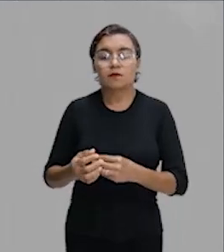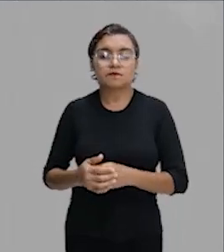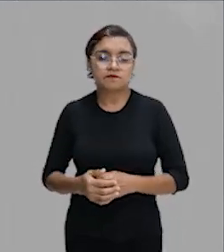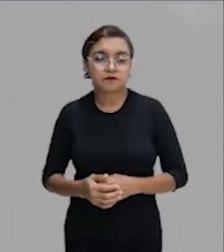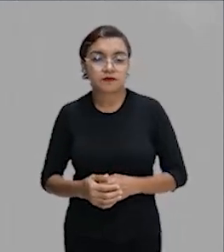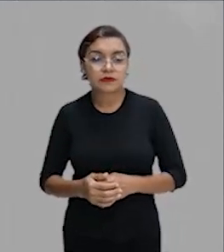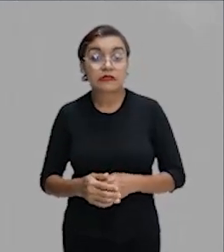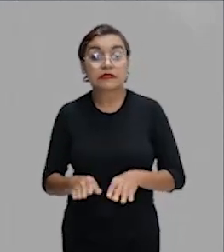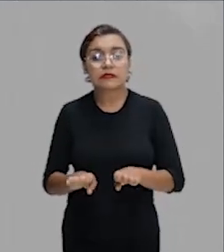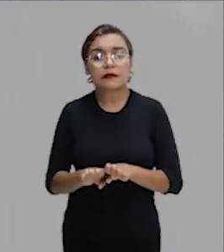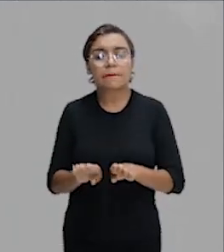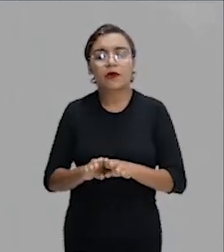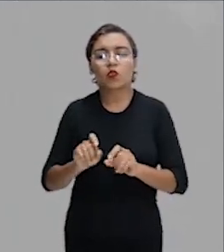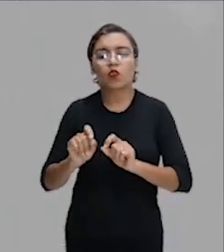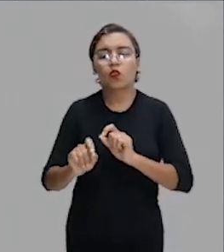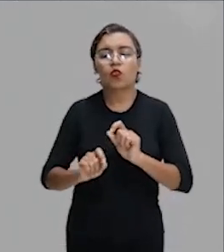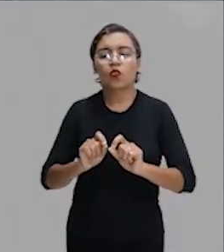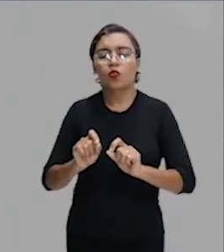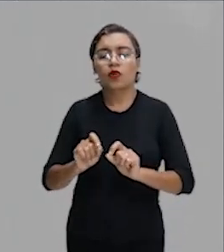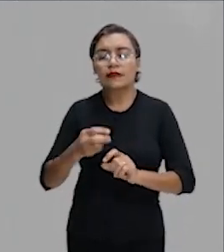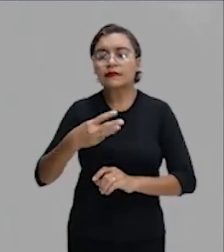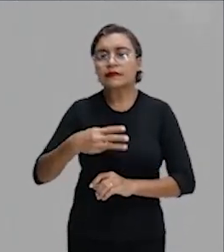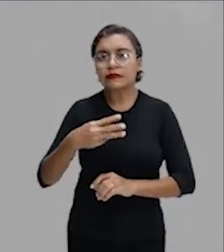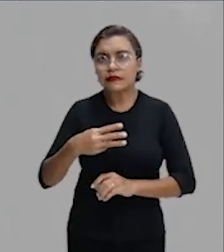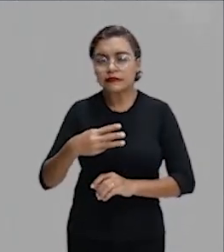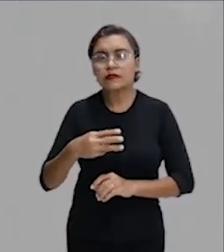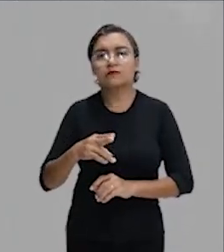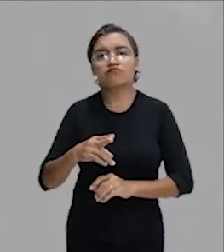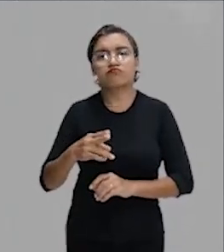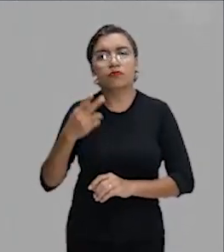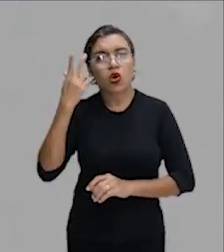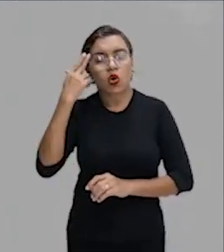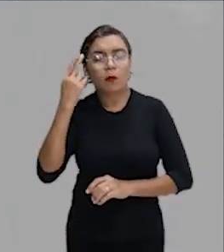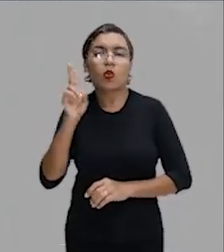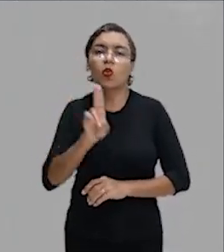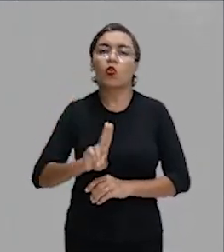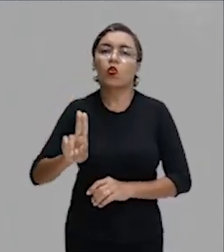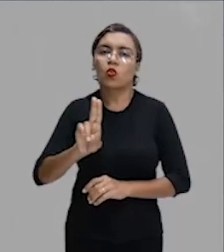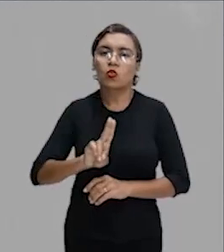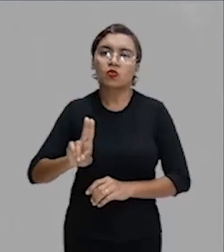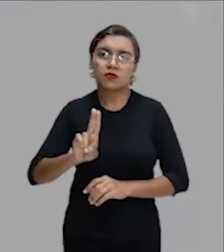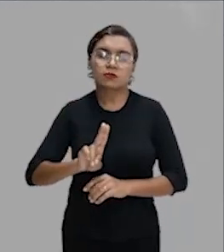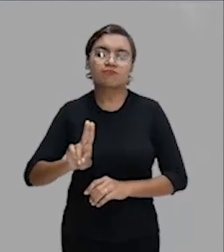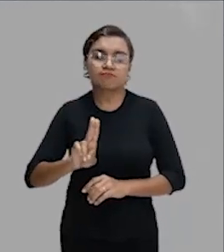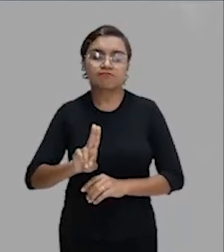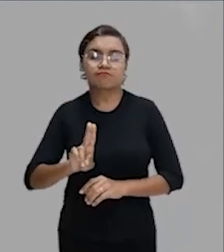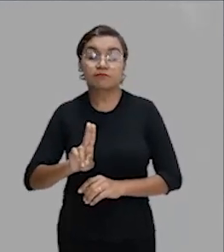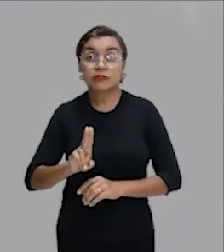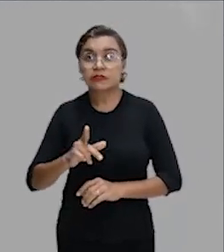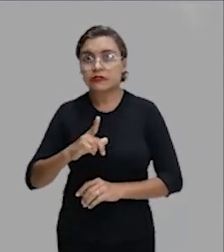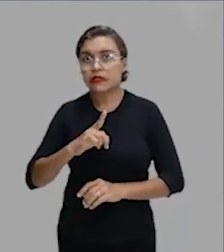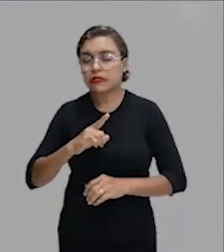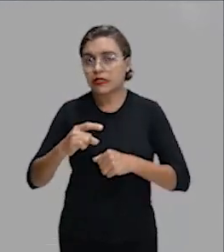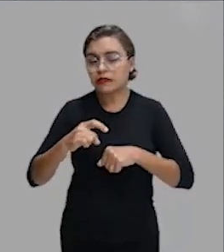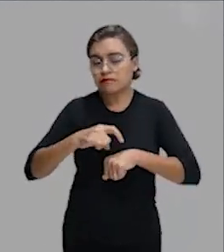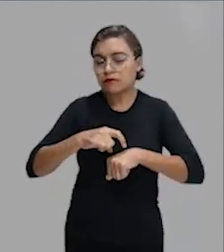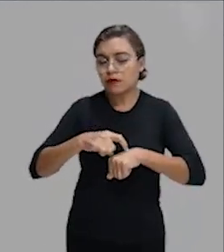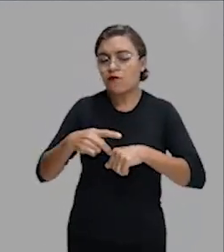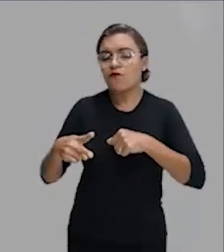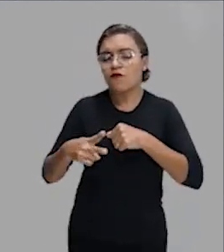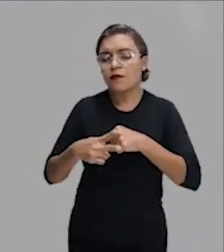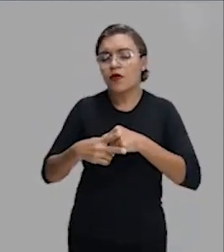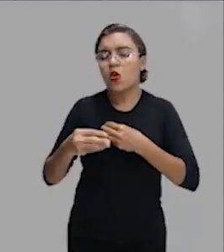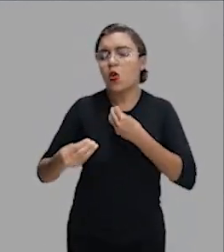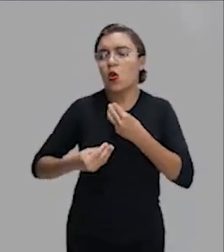que são keywords, que são normalmente utilizadas e fazem presente nesse tempo verbal. E, por